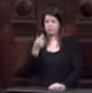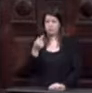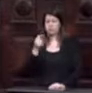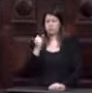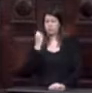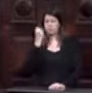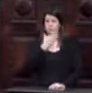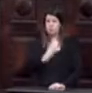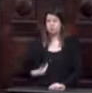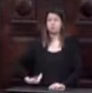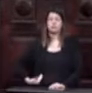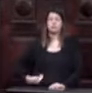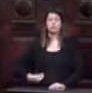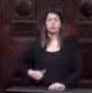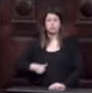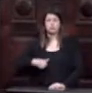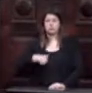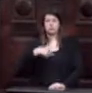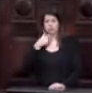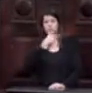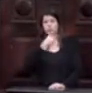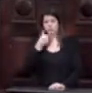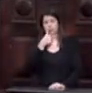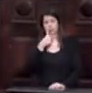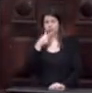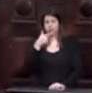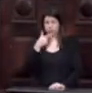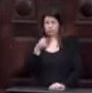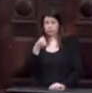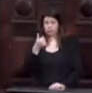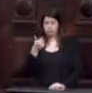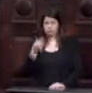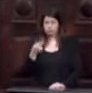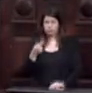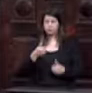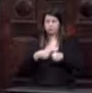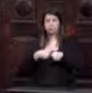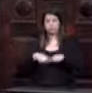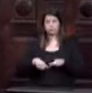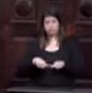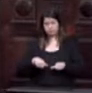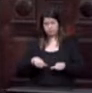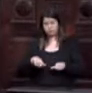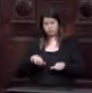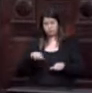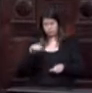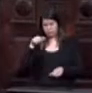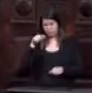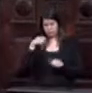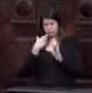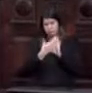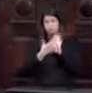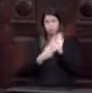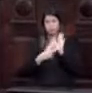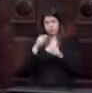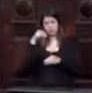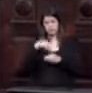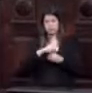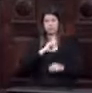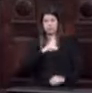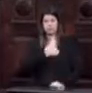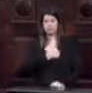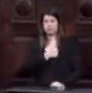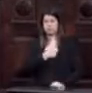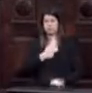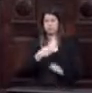Poder Executivo, mensagem 22 de 2017, que estabelece normas e diretrizes fiscais no âmbito